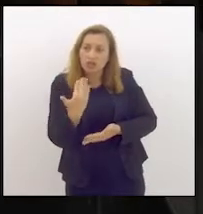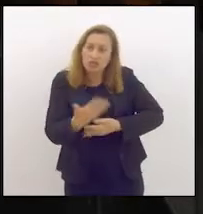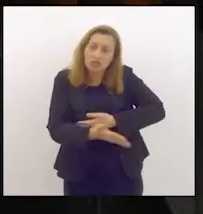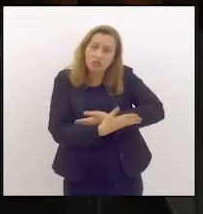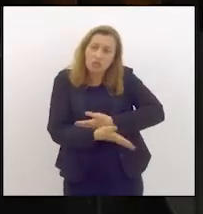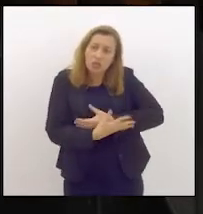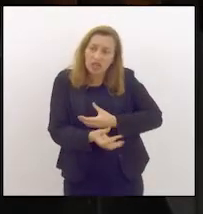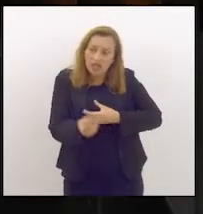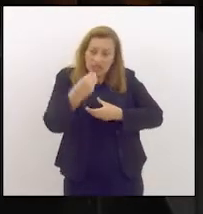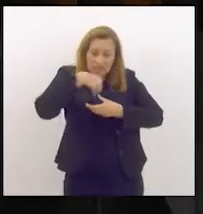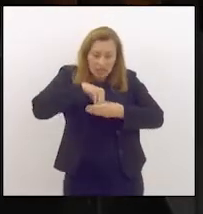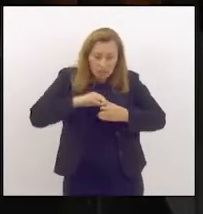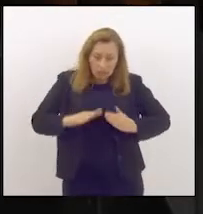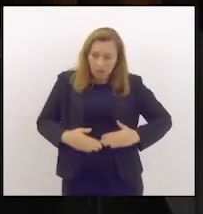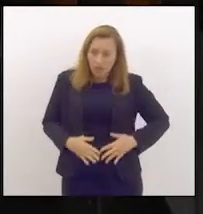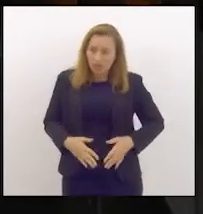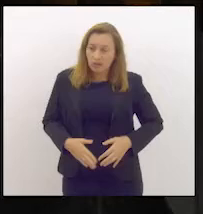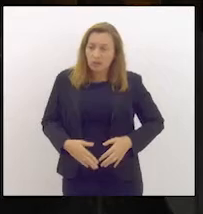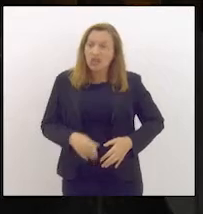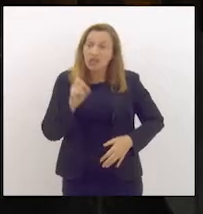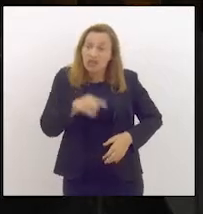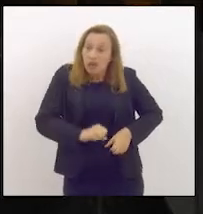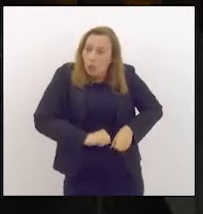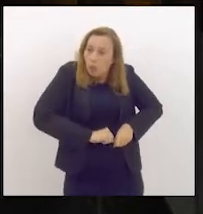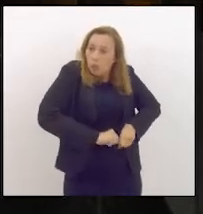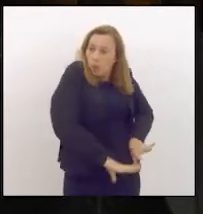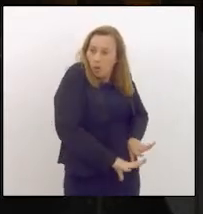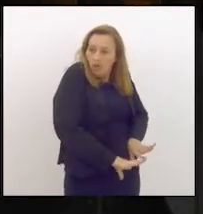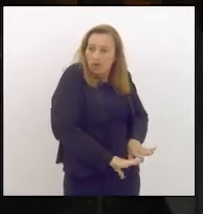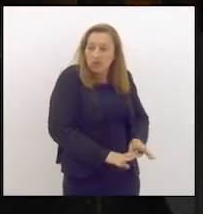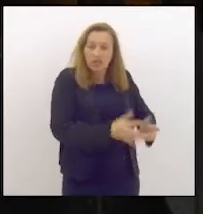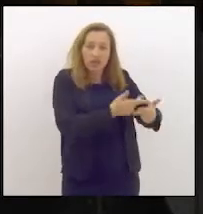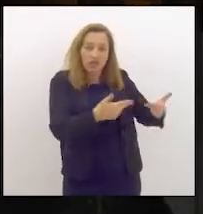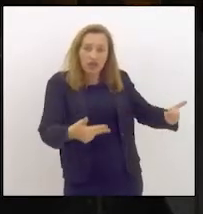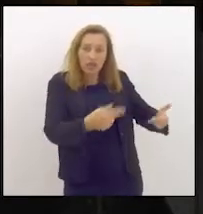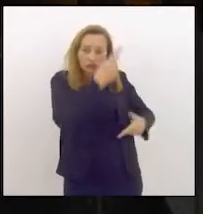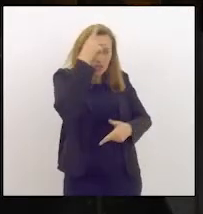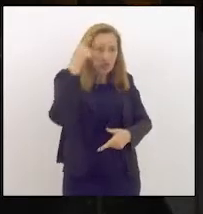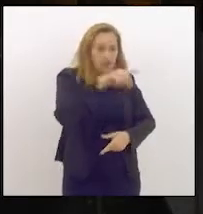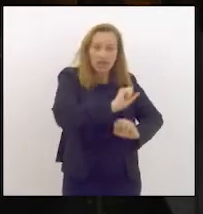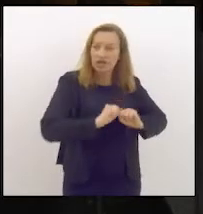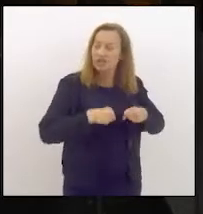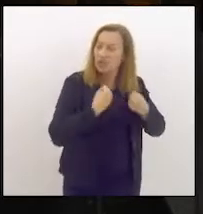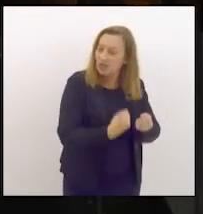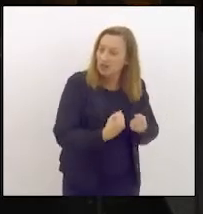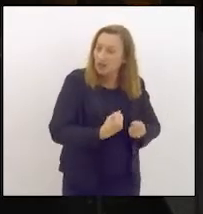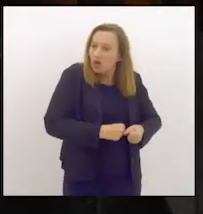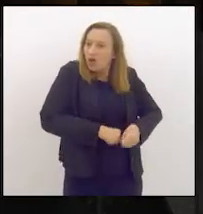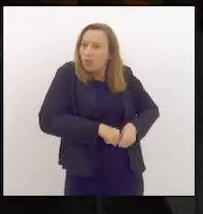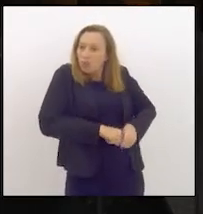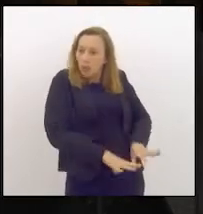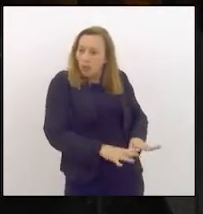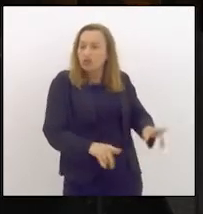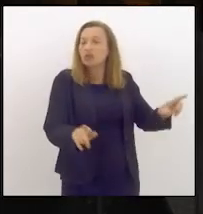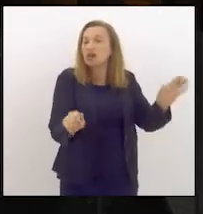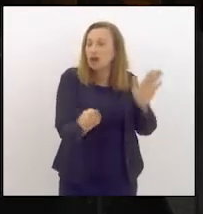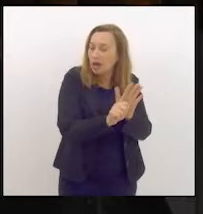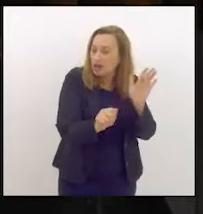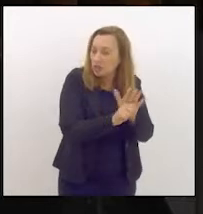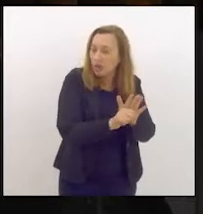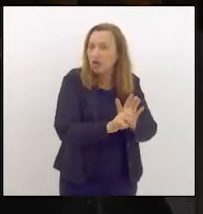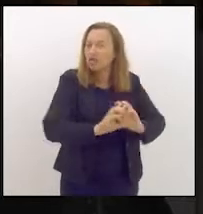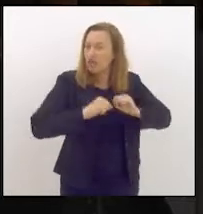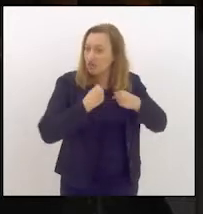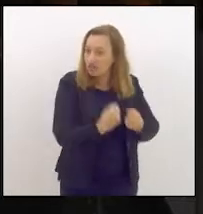no ventre materno que é o aborto tem uma bancada aqui que defende o aborto a mesma bancada que defende a droga a